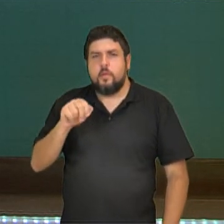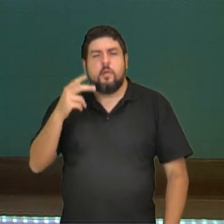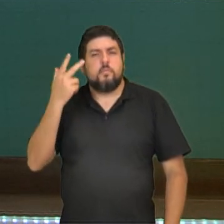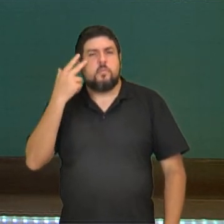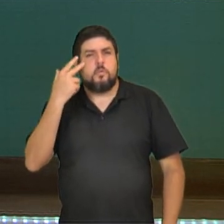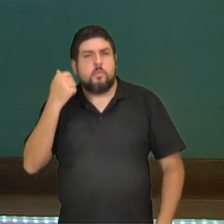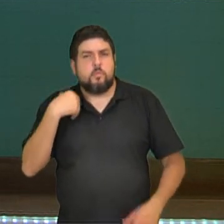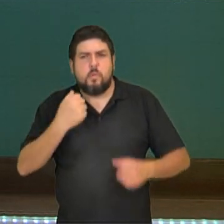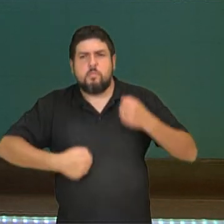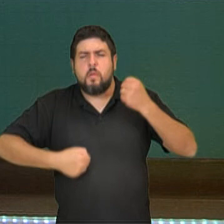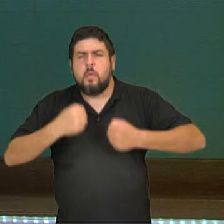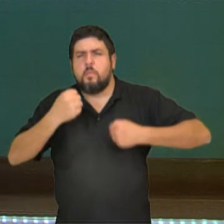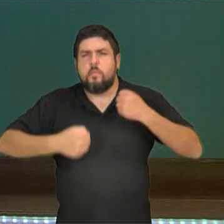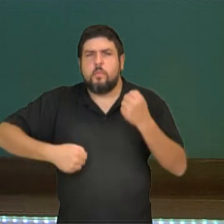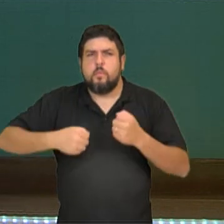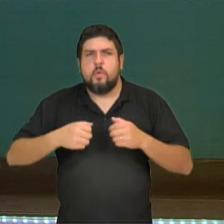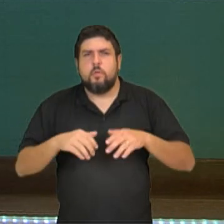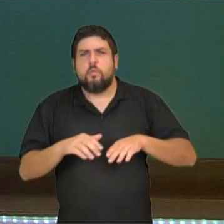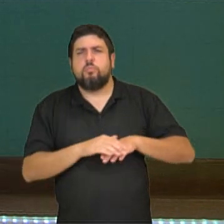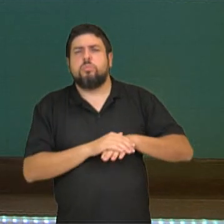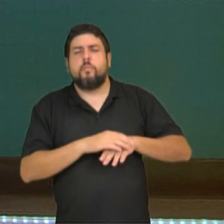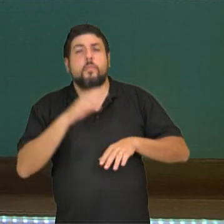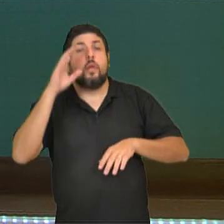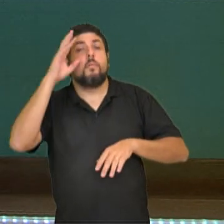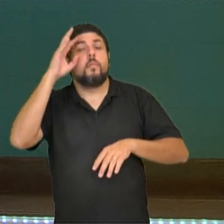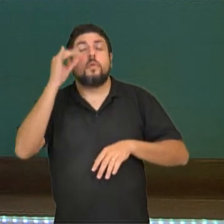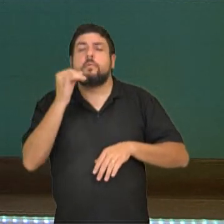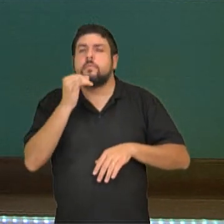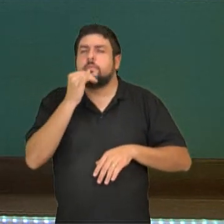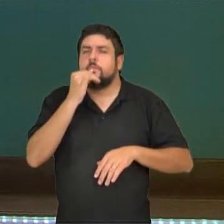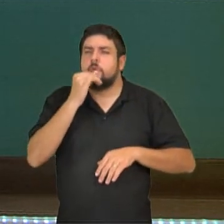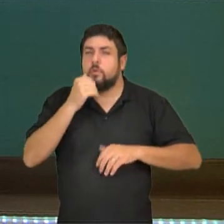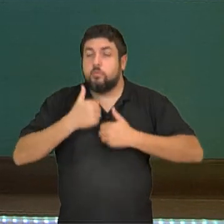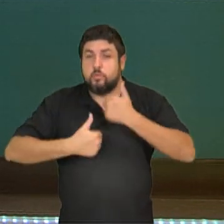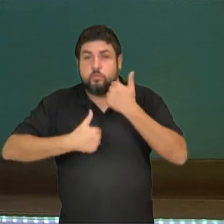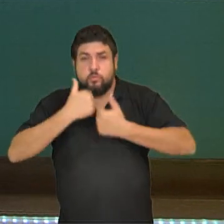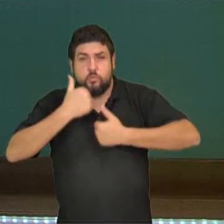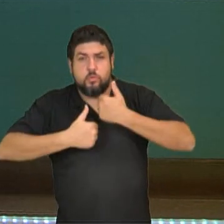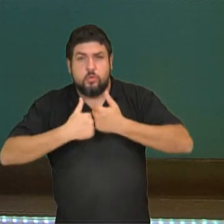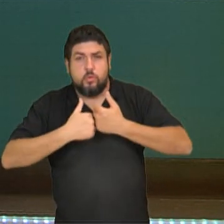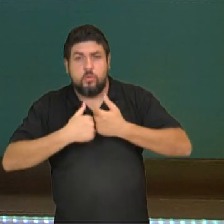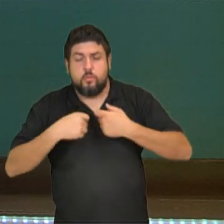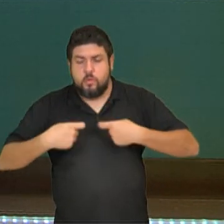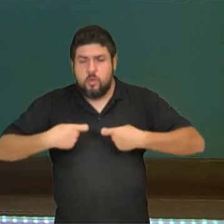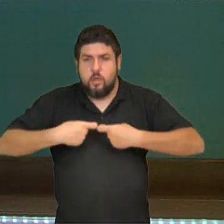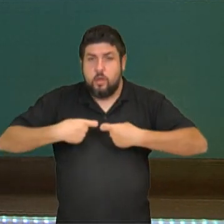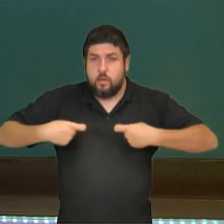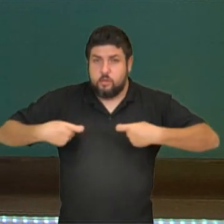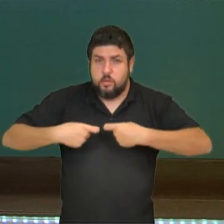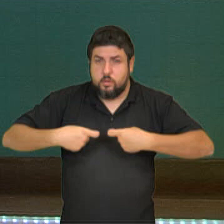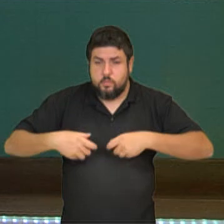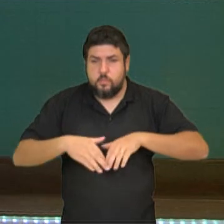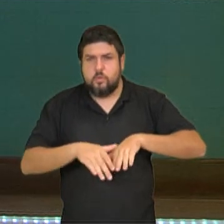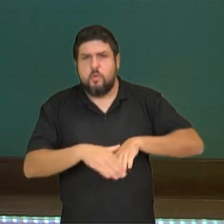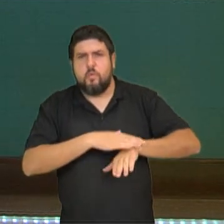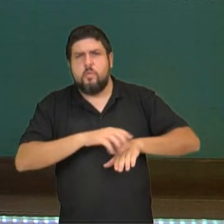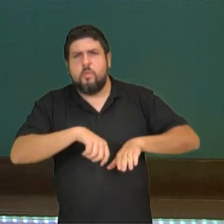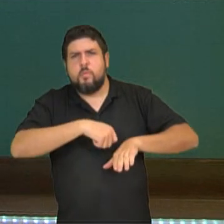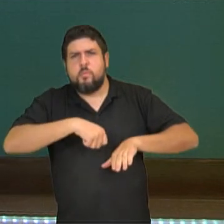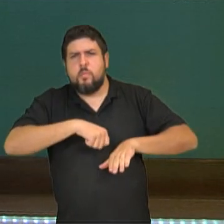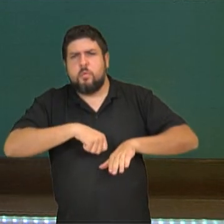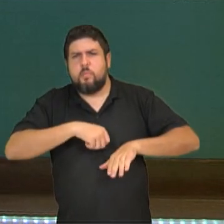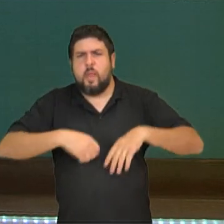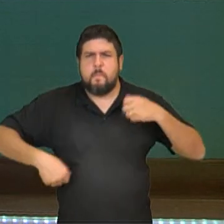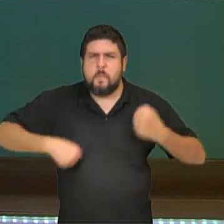atletas, né? Fica um bom tempo. Imagina um jogador de futebol, ele está lá com a meia, né, com a chuteira, e está jogando,